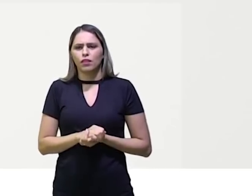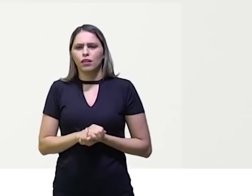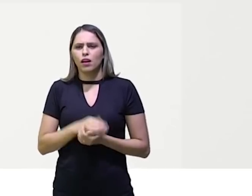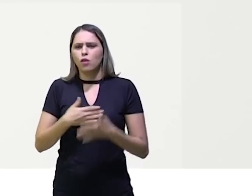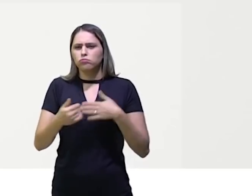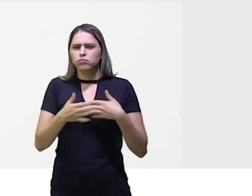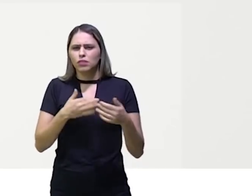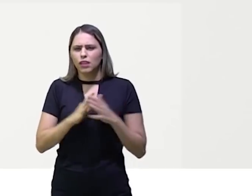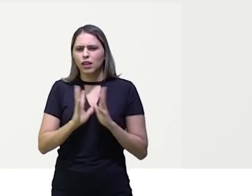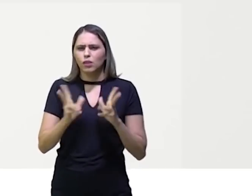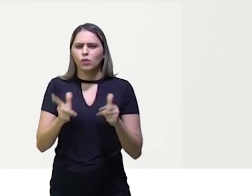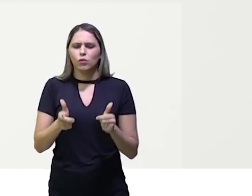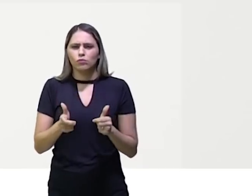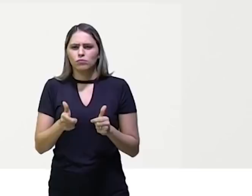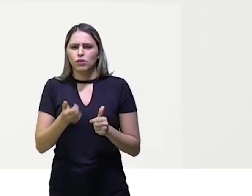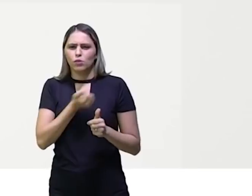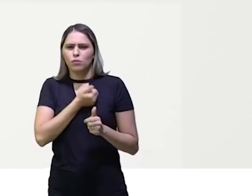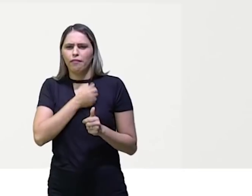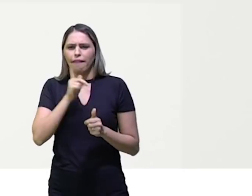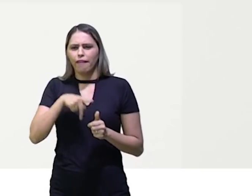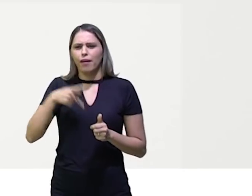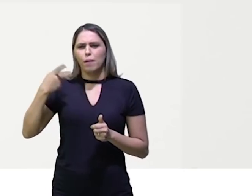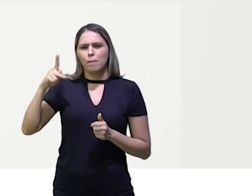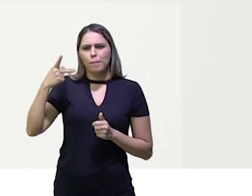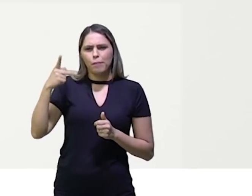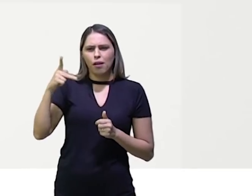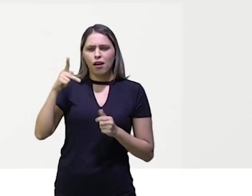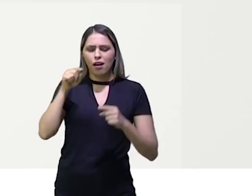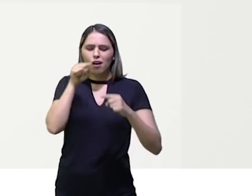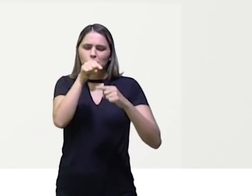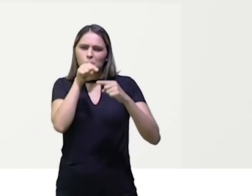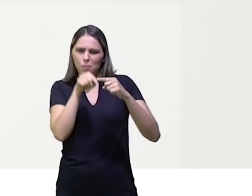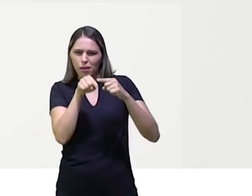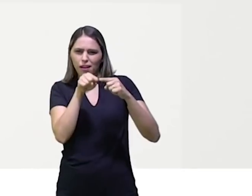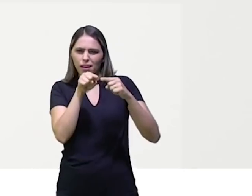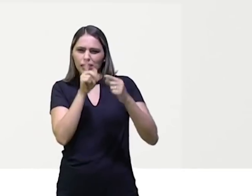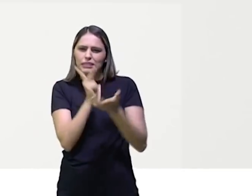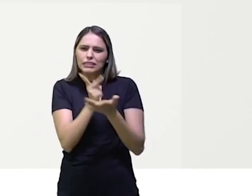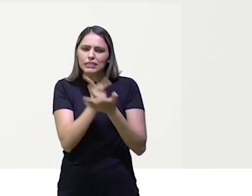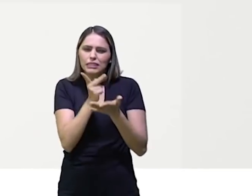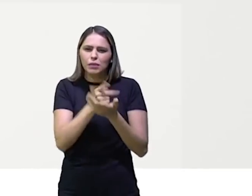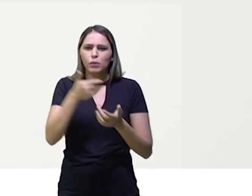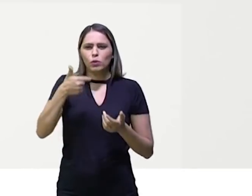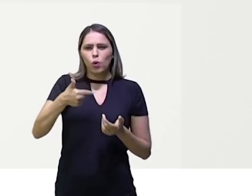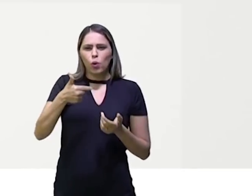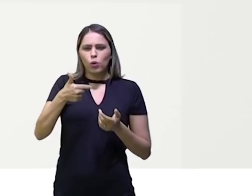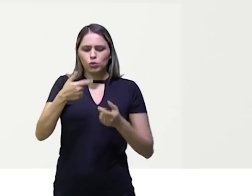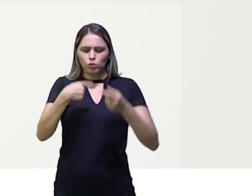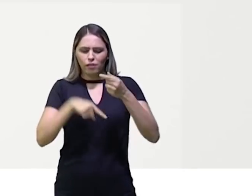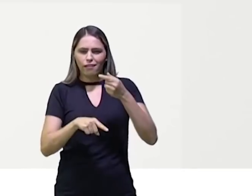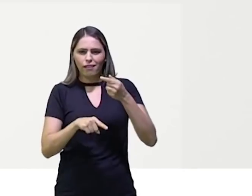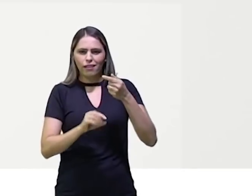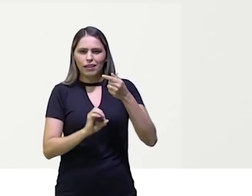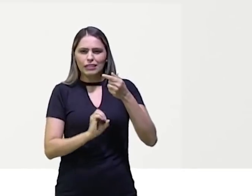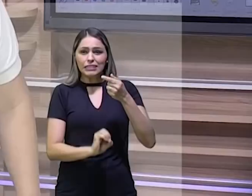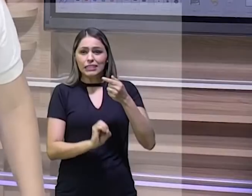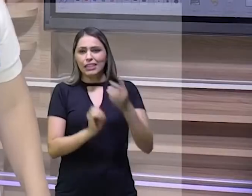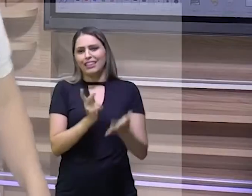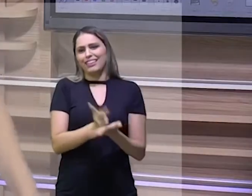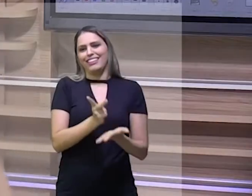é par, ele é divisível por 2, então não sobra nada. Par quer dizer